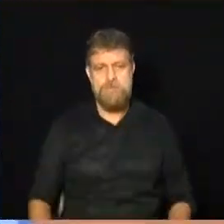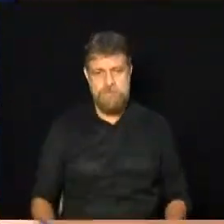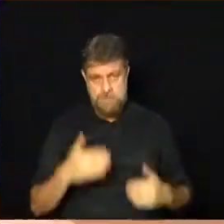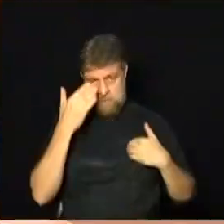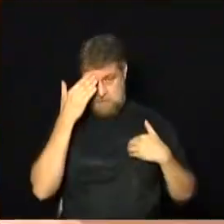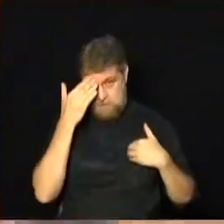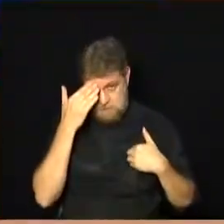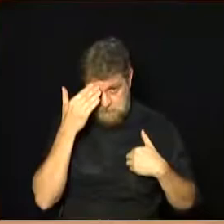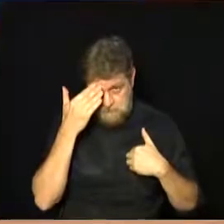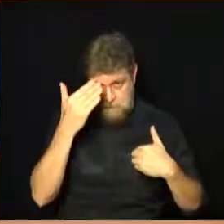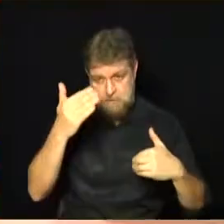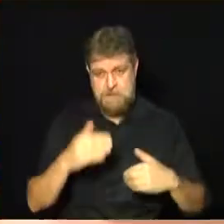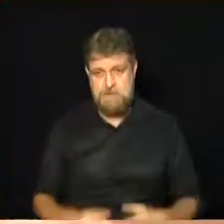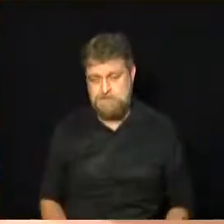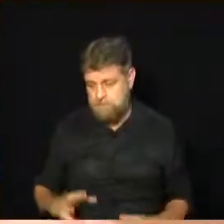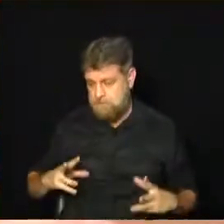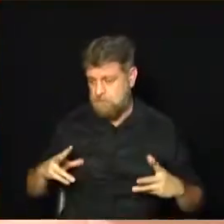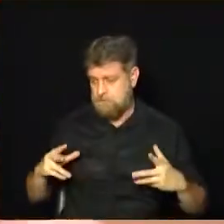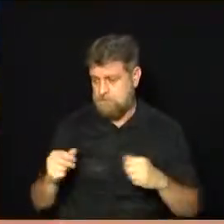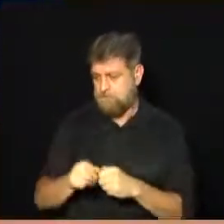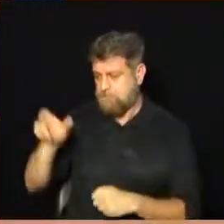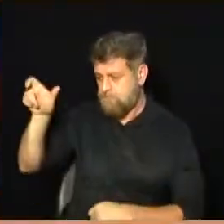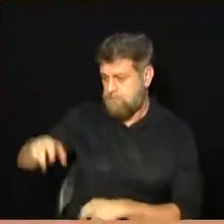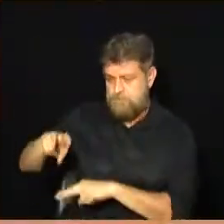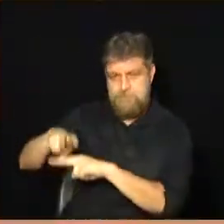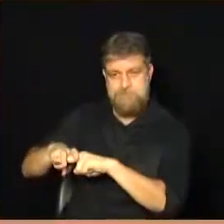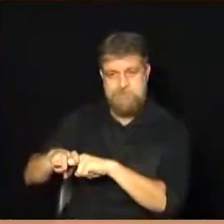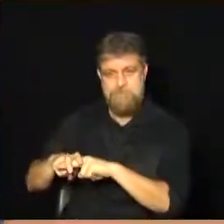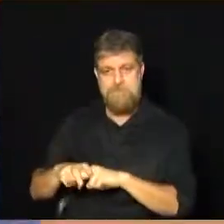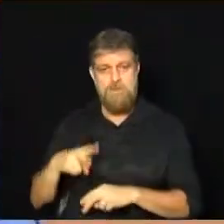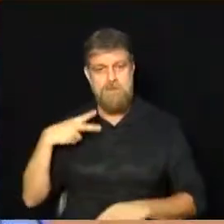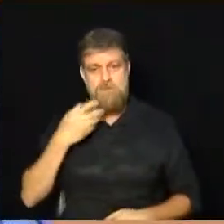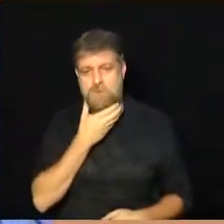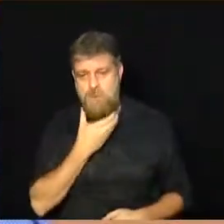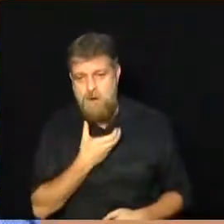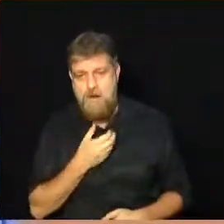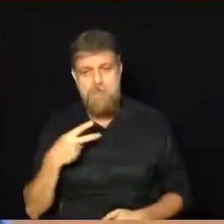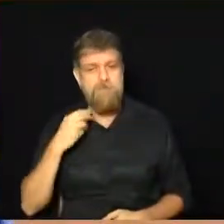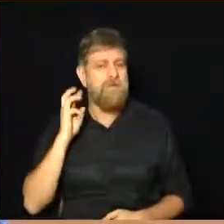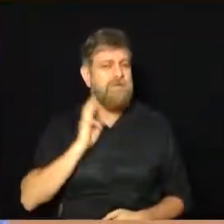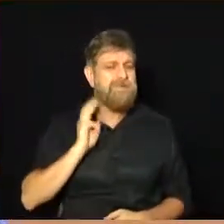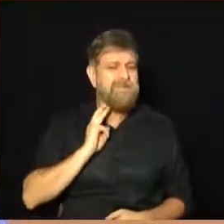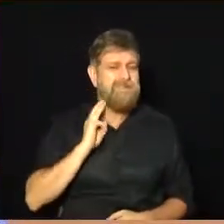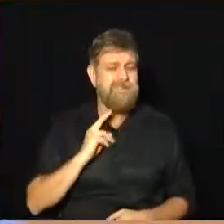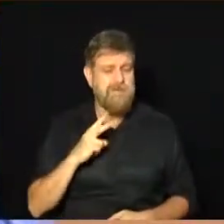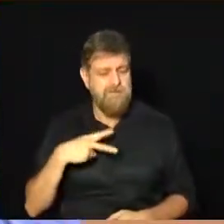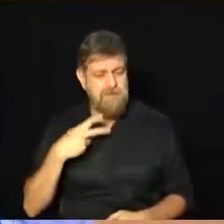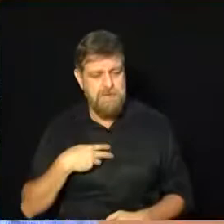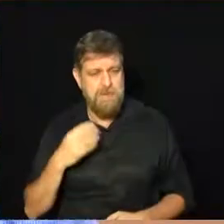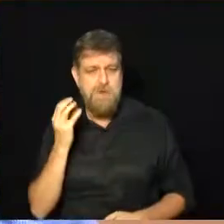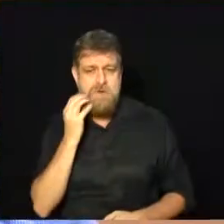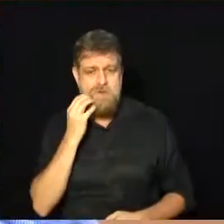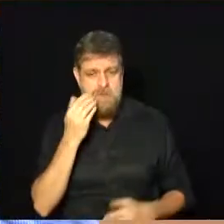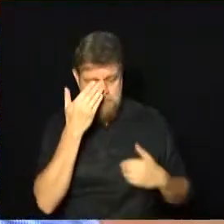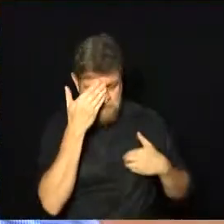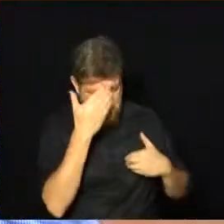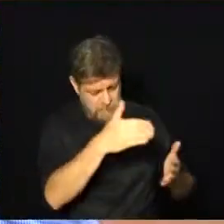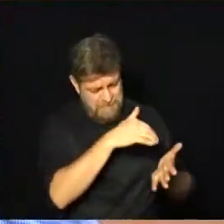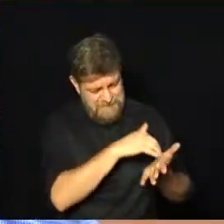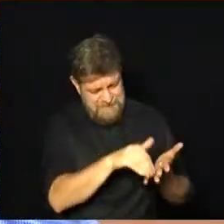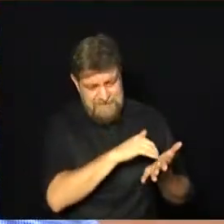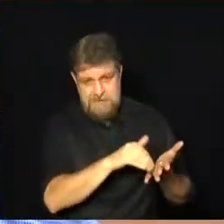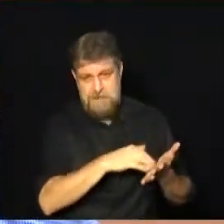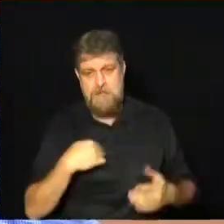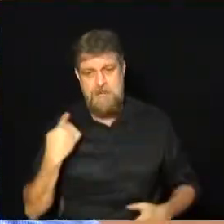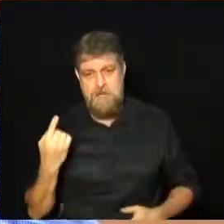agradeço ao Olivar aqui também, vereador Carmo, vereador Cecílio, o vereador Igor, e muito obrigado, secretário. A gente